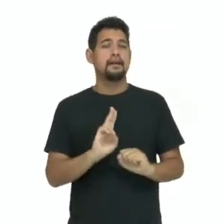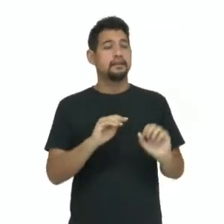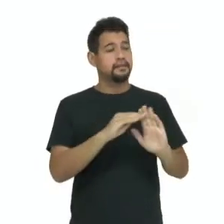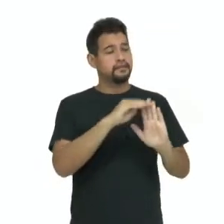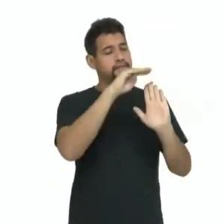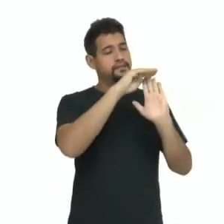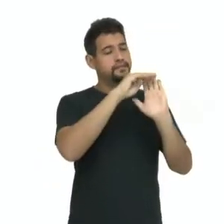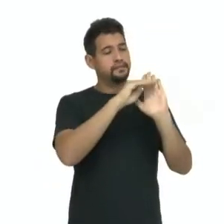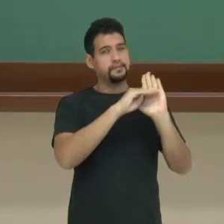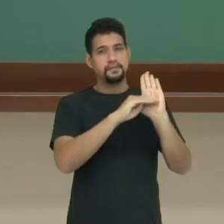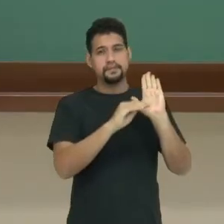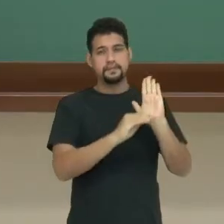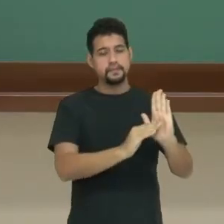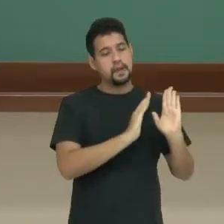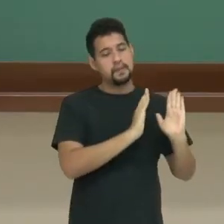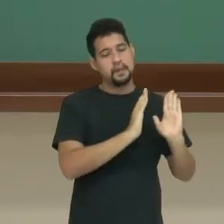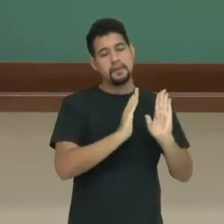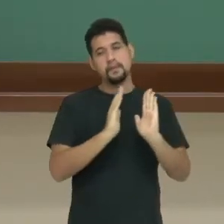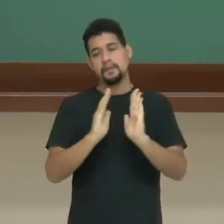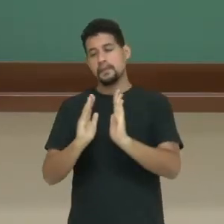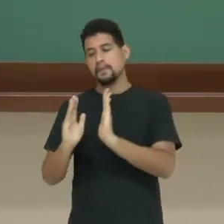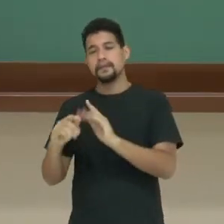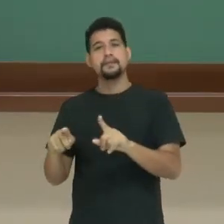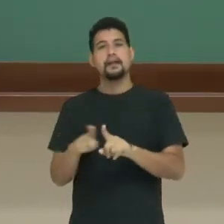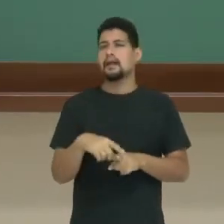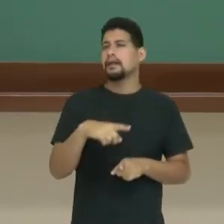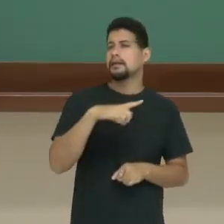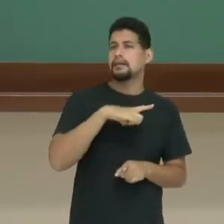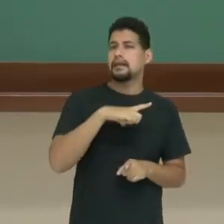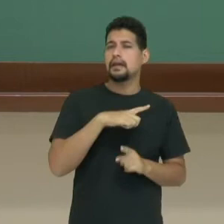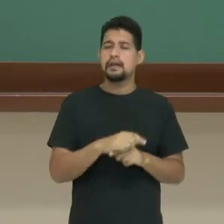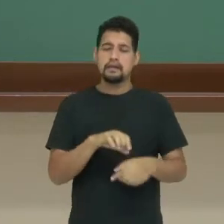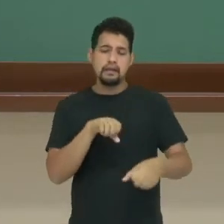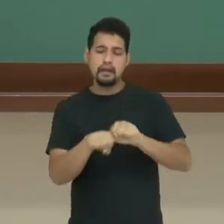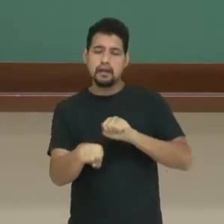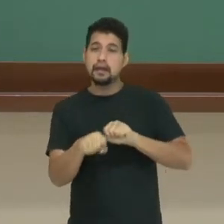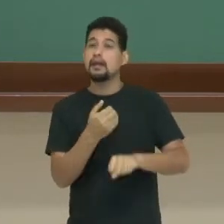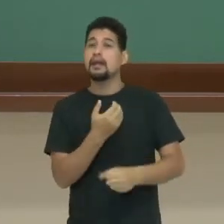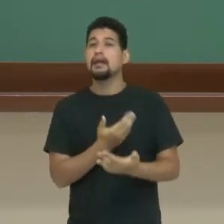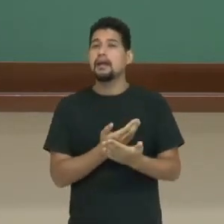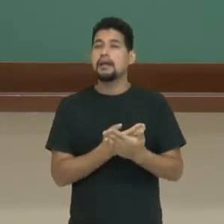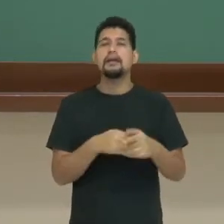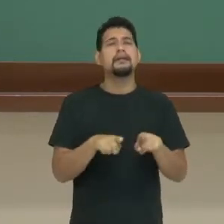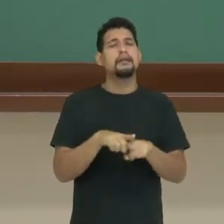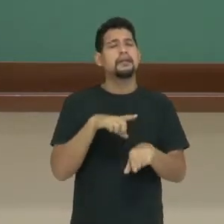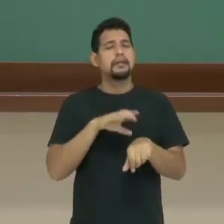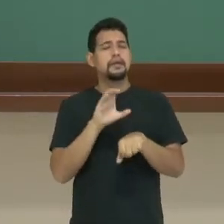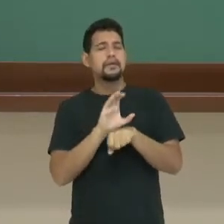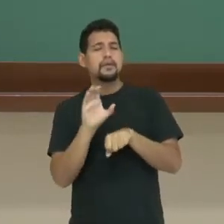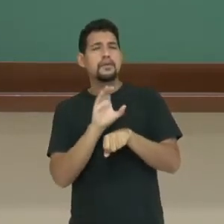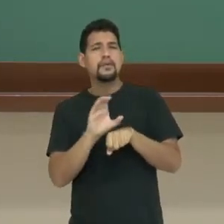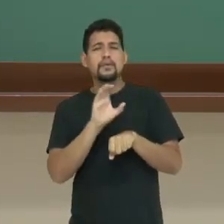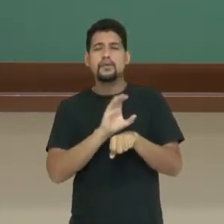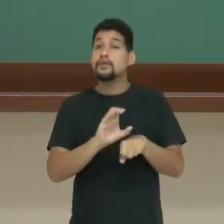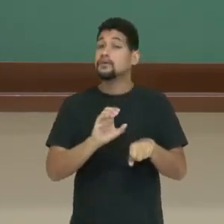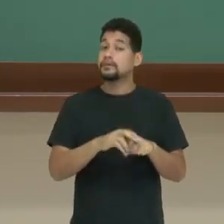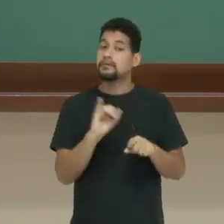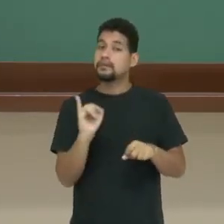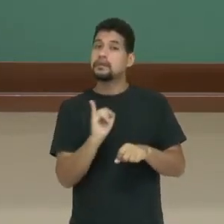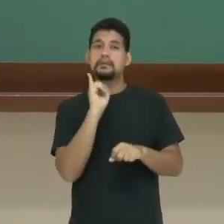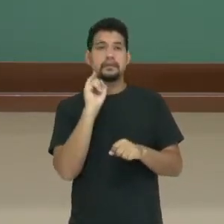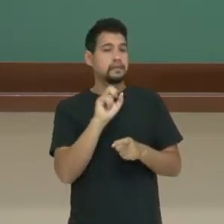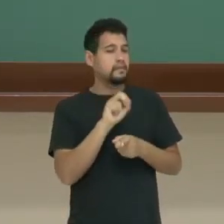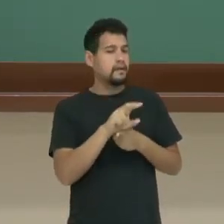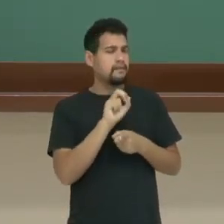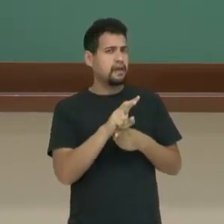de um processo seletivo para ver se aquela pessoa tem uma escolaridade, tem os cursos que são necessários para a vaga em que